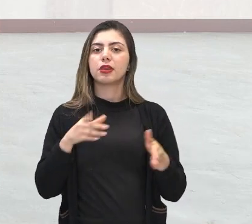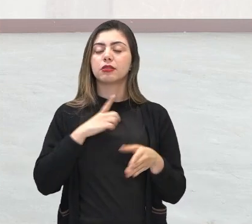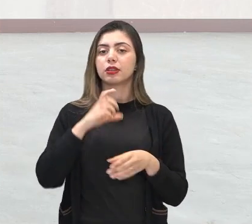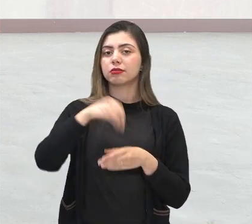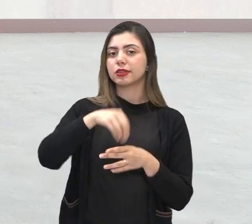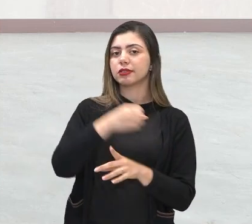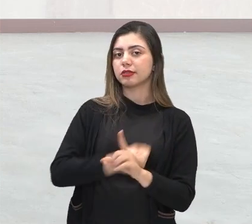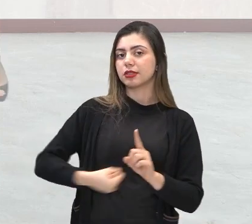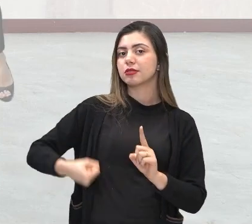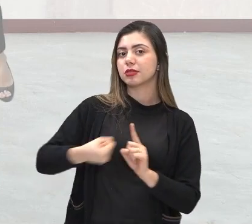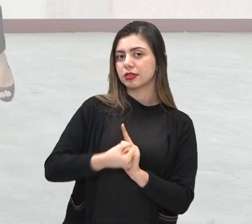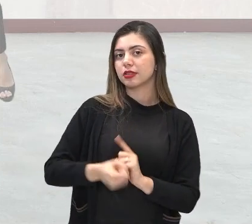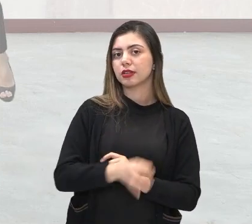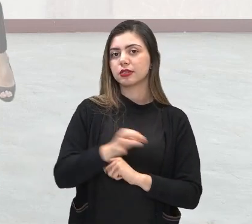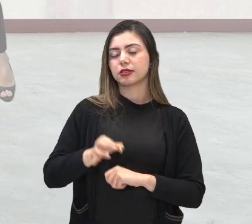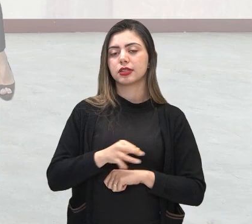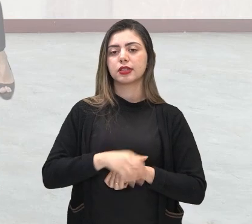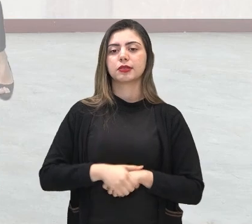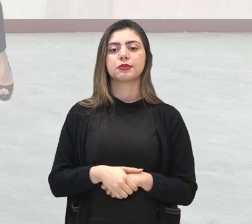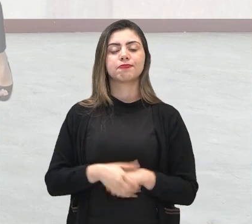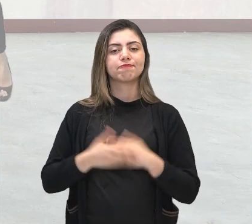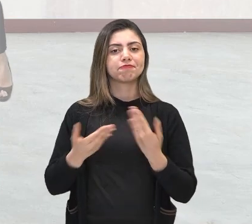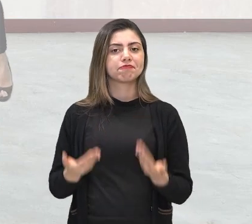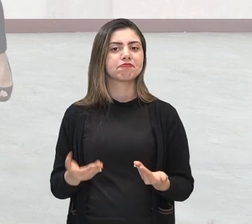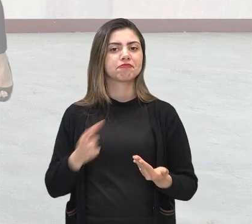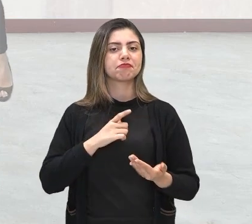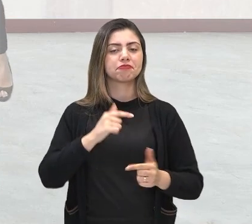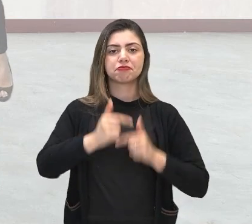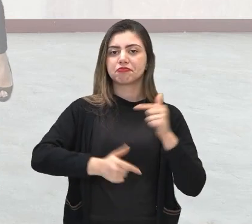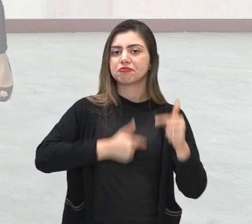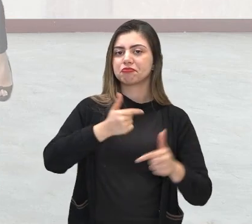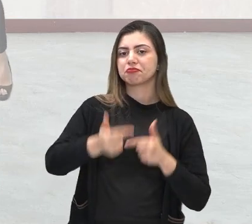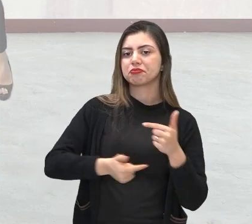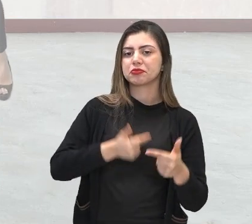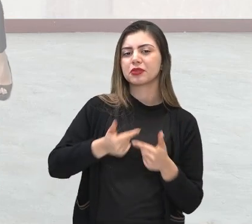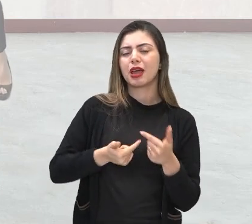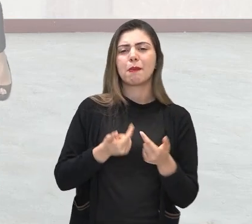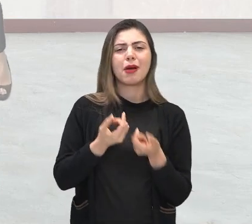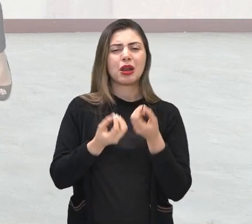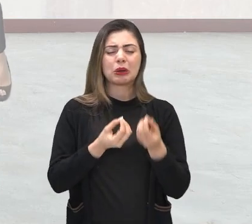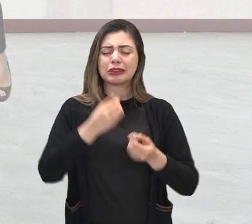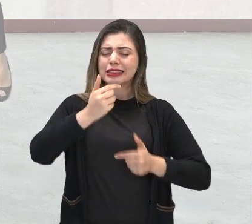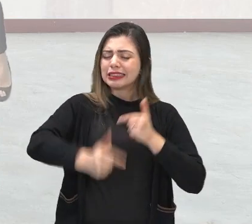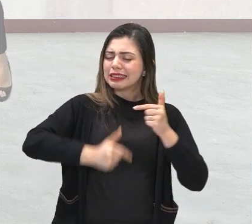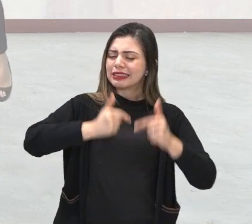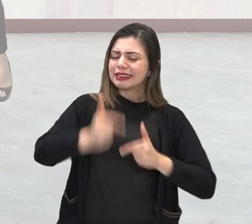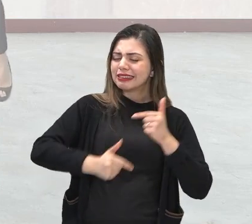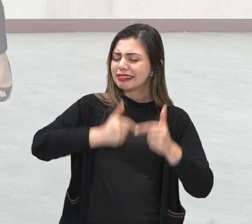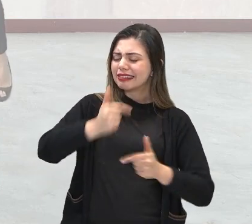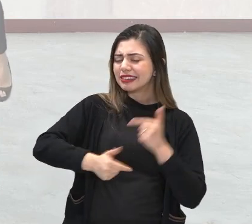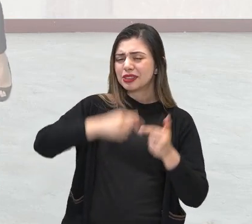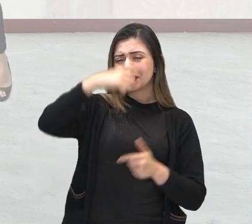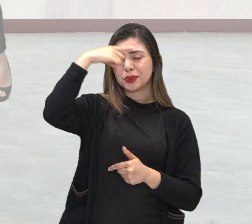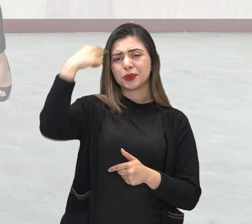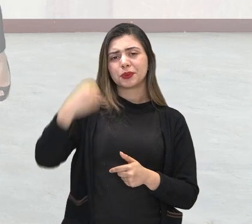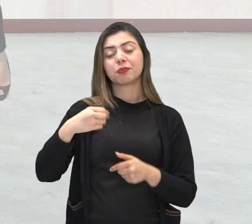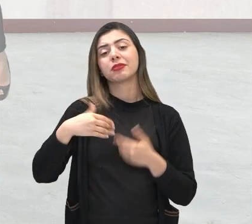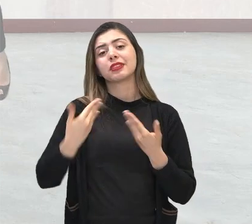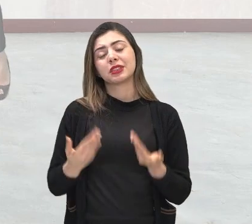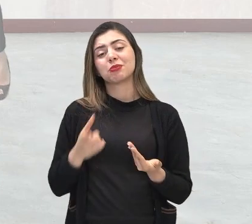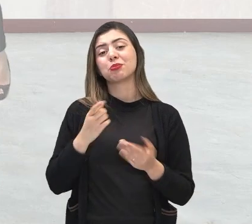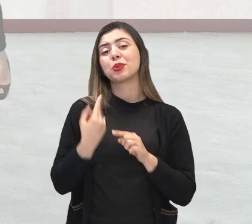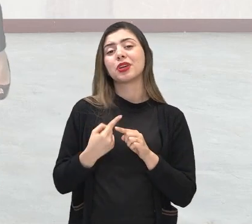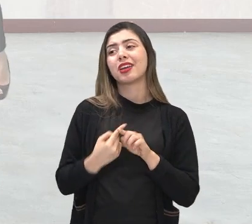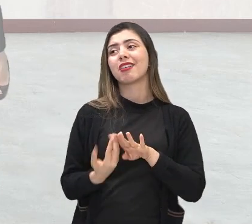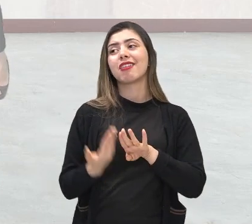onde eh atividade né do trabalho ela tava muito intensa a gente veio de um contexto de Revolução